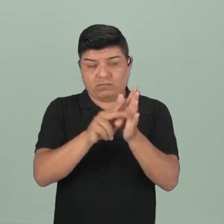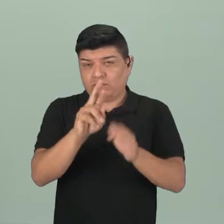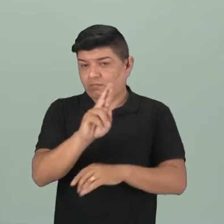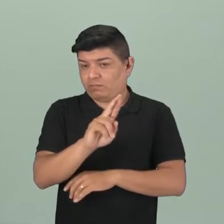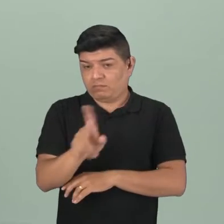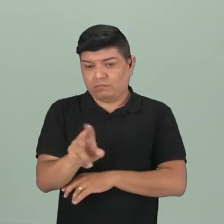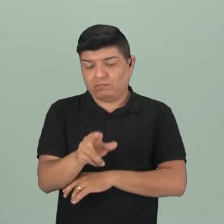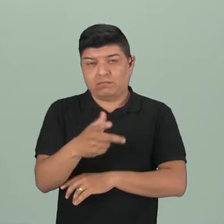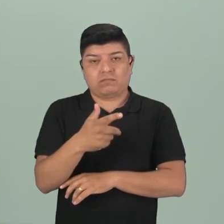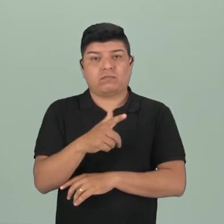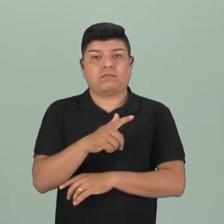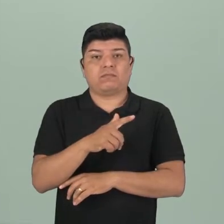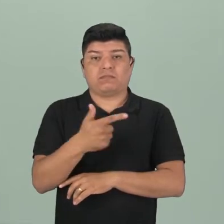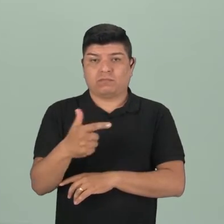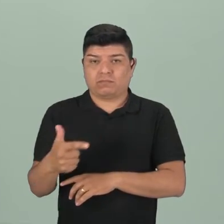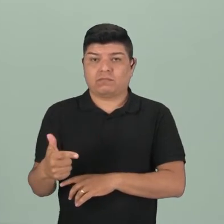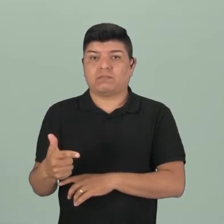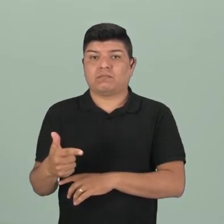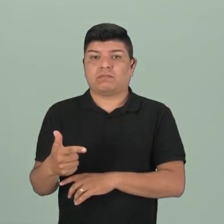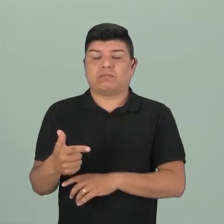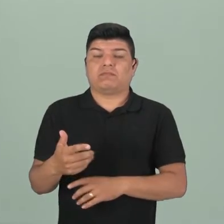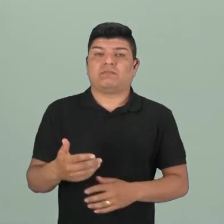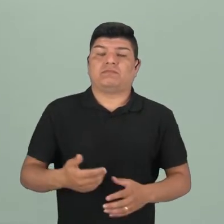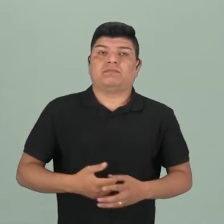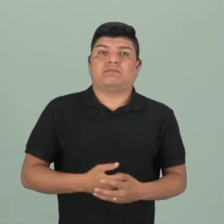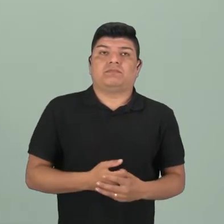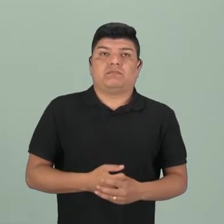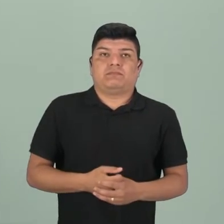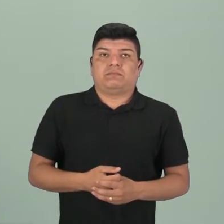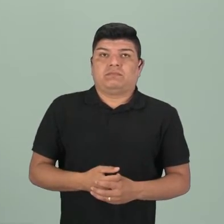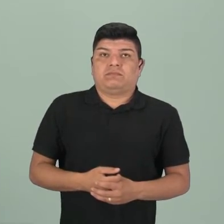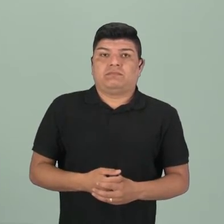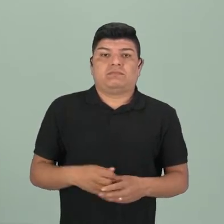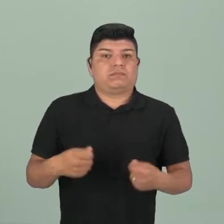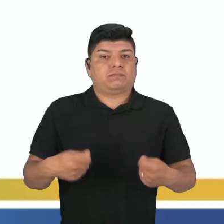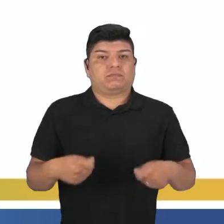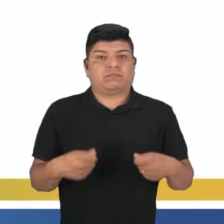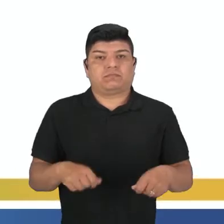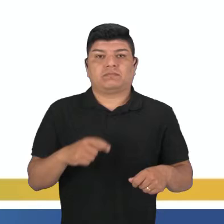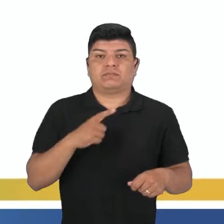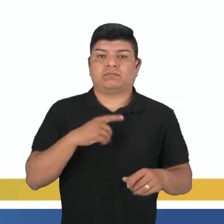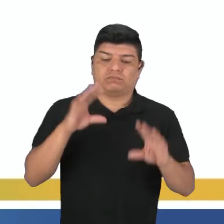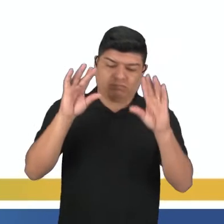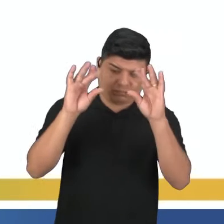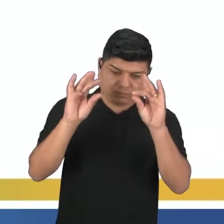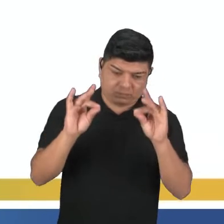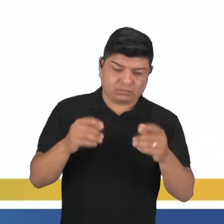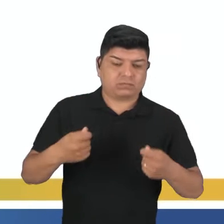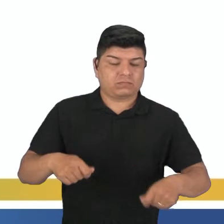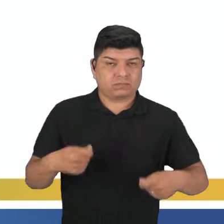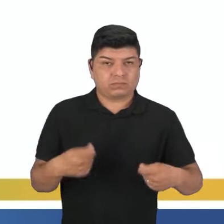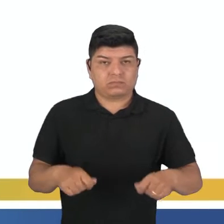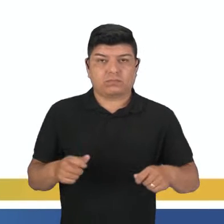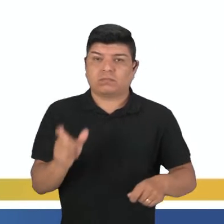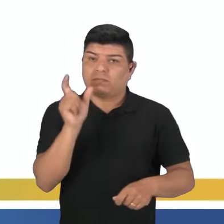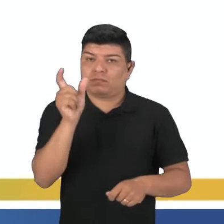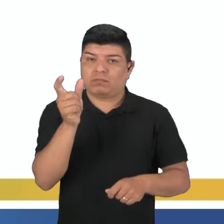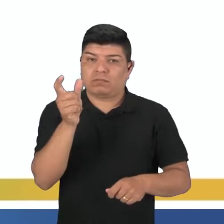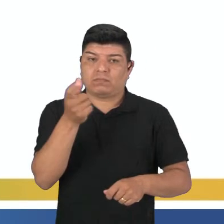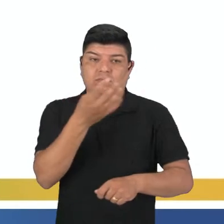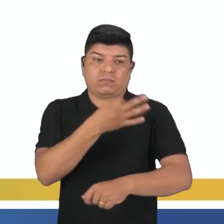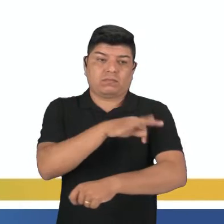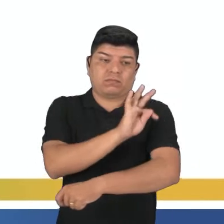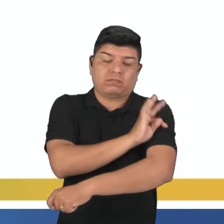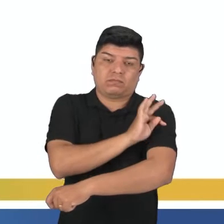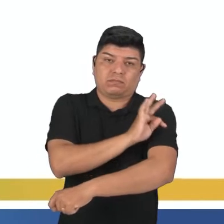nenhuma posição, tá? Nenhuma posição argumentativa. Tem que ter dados precisos, né? Palavras técnicas,